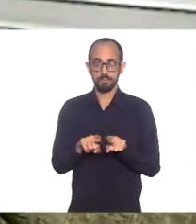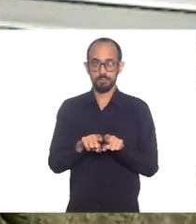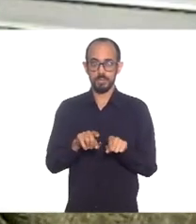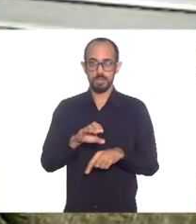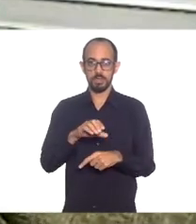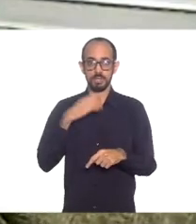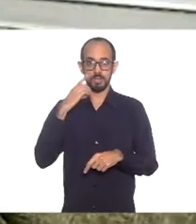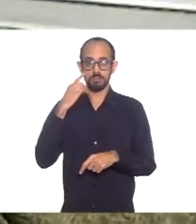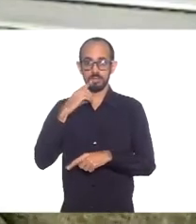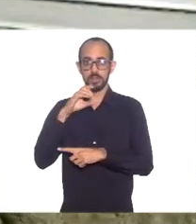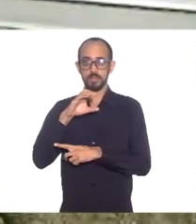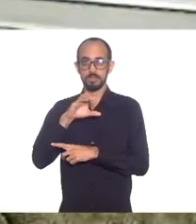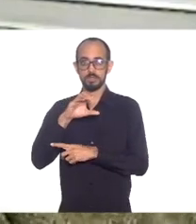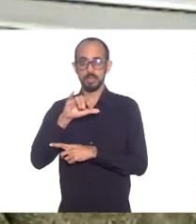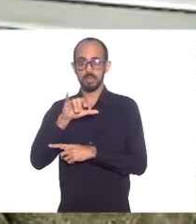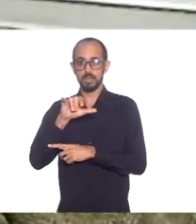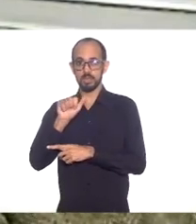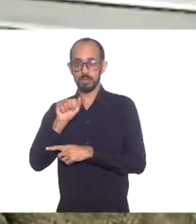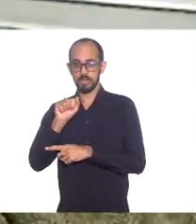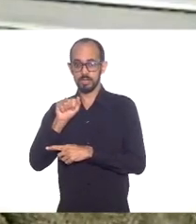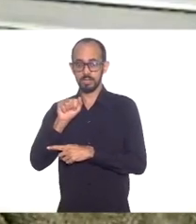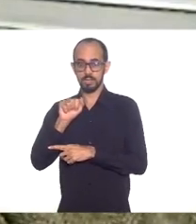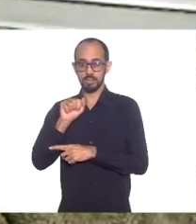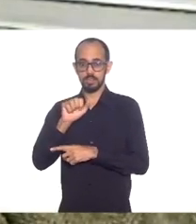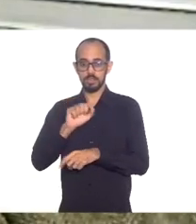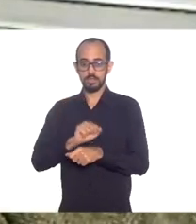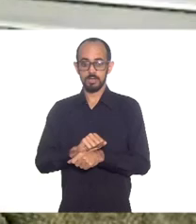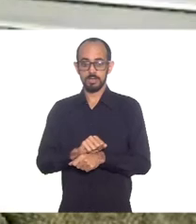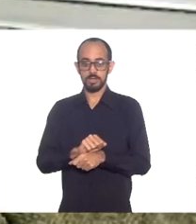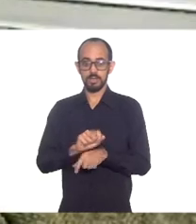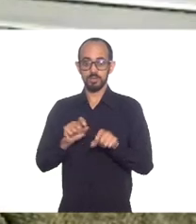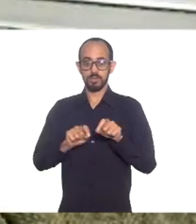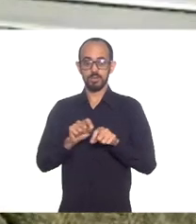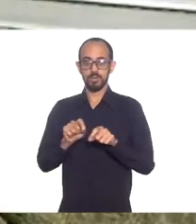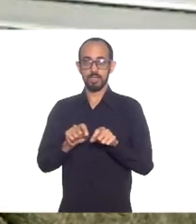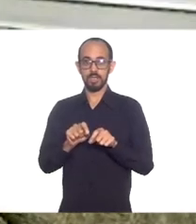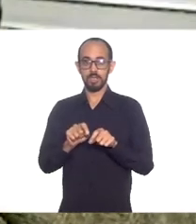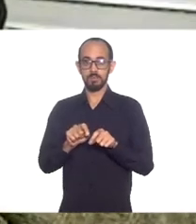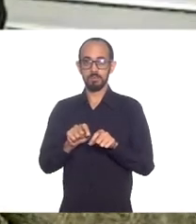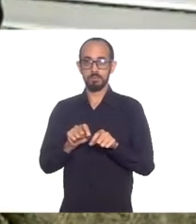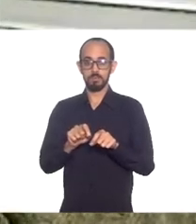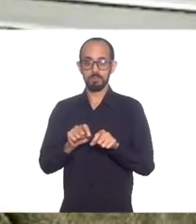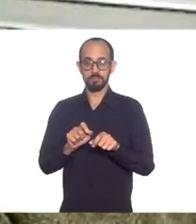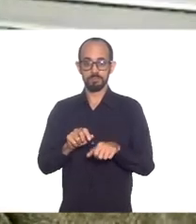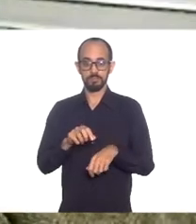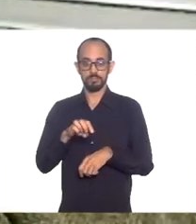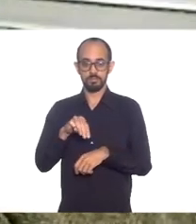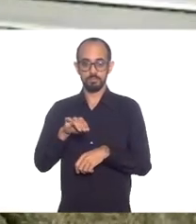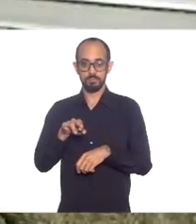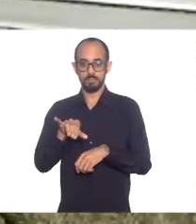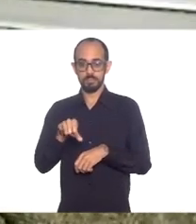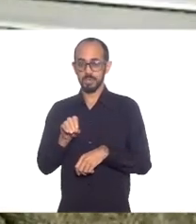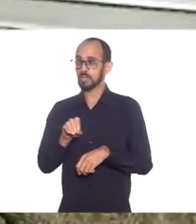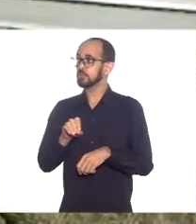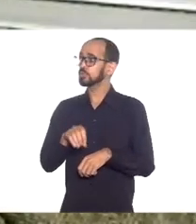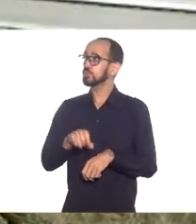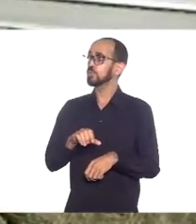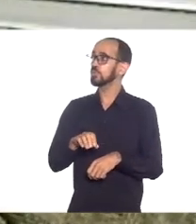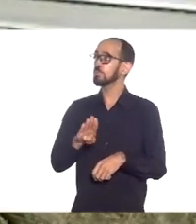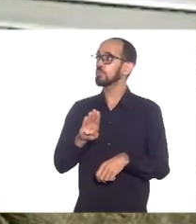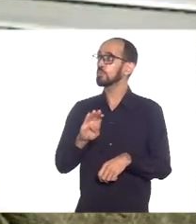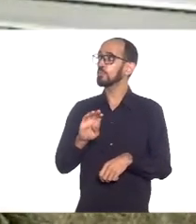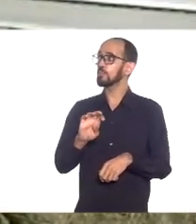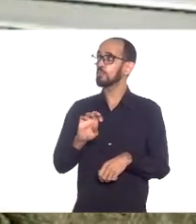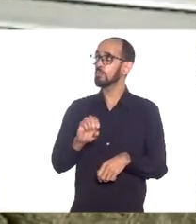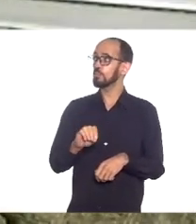Célia Jordão, né, para que fosse o nosso roteiro. E uma dessas questões